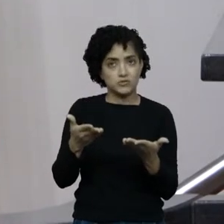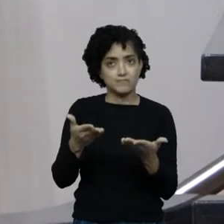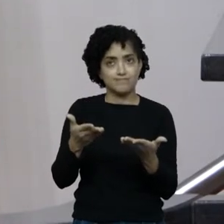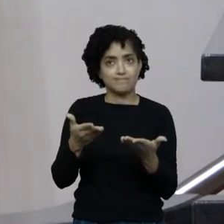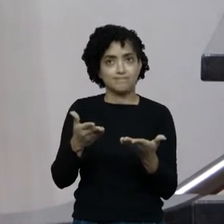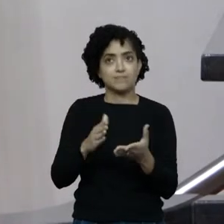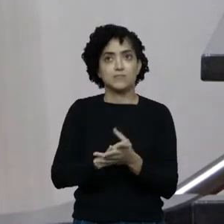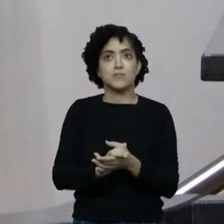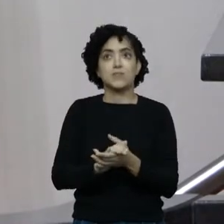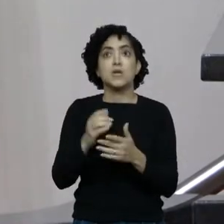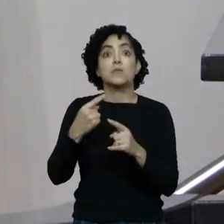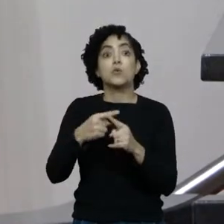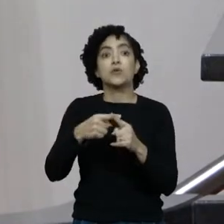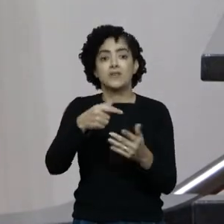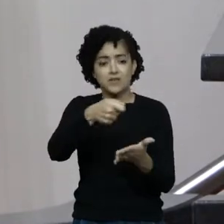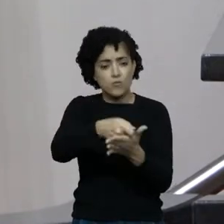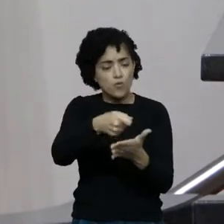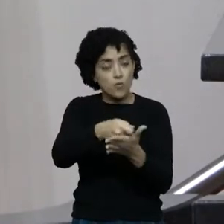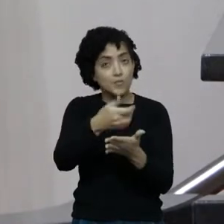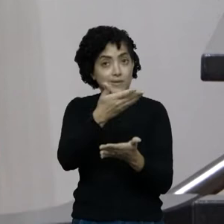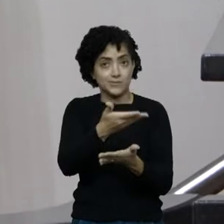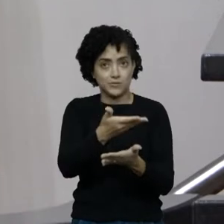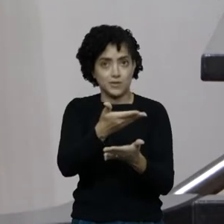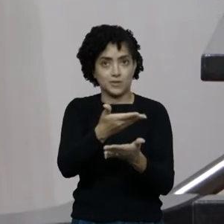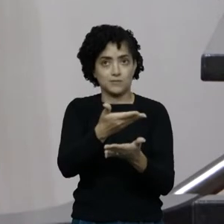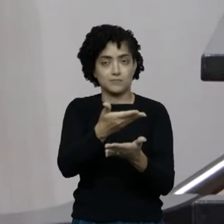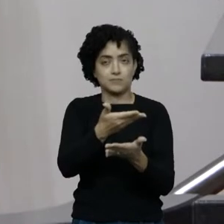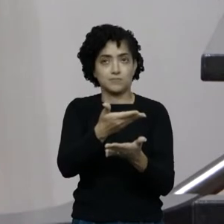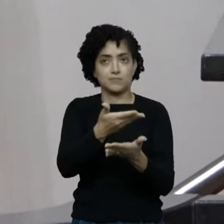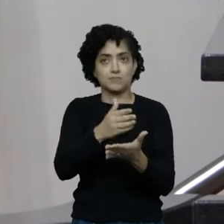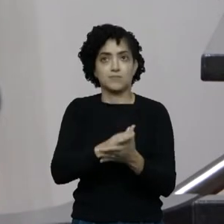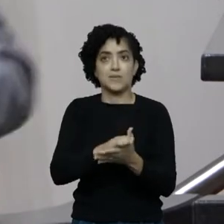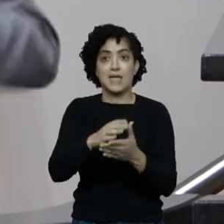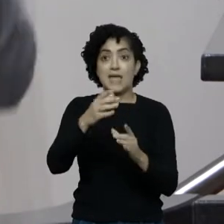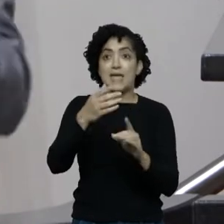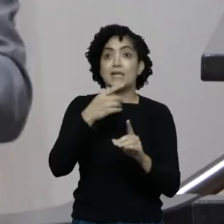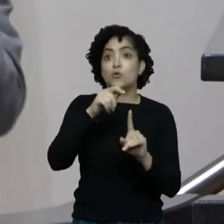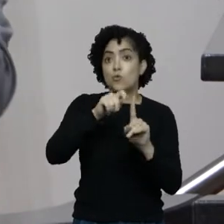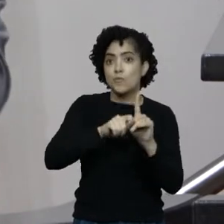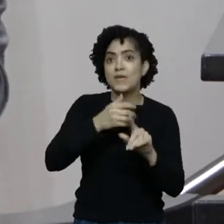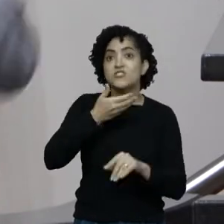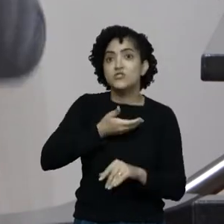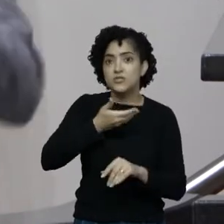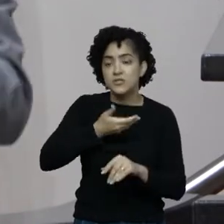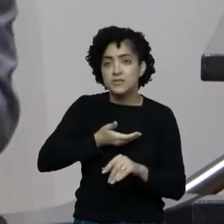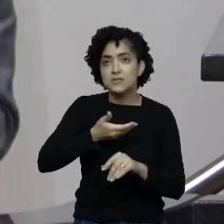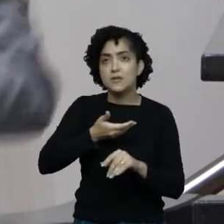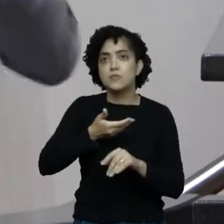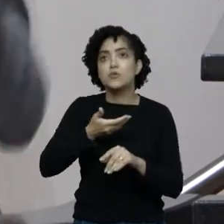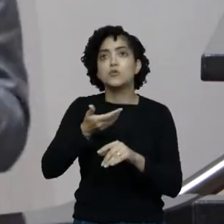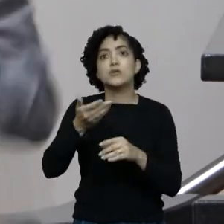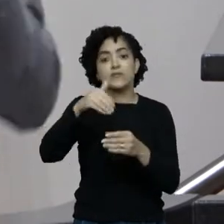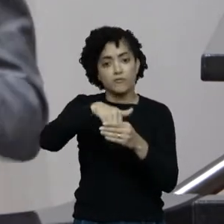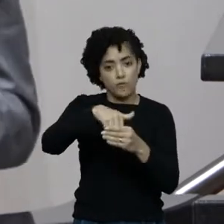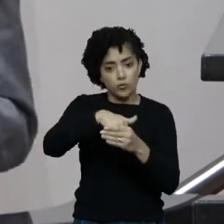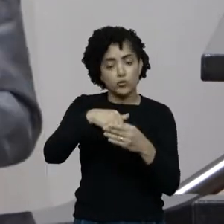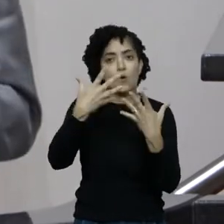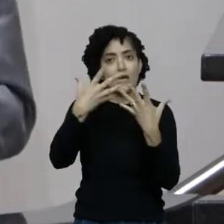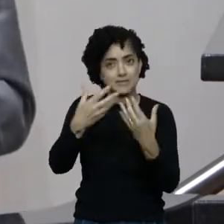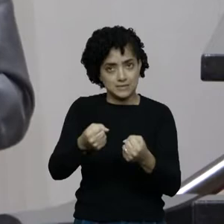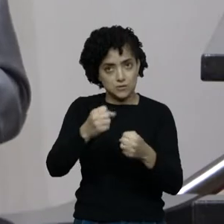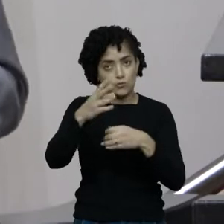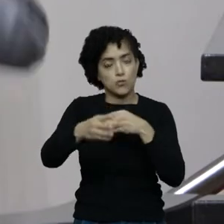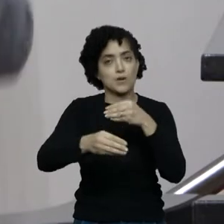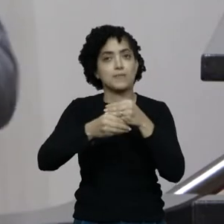é porque estava sendo cobrado em dezembro ele voltou ele votou a favor da